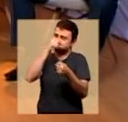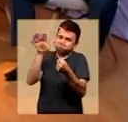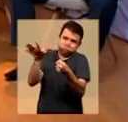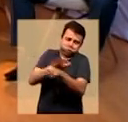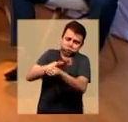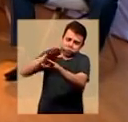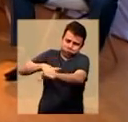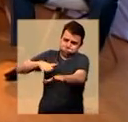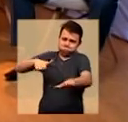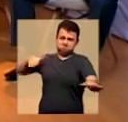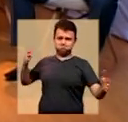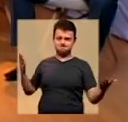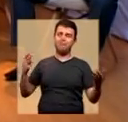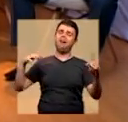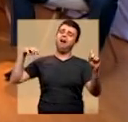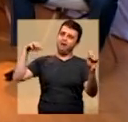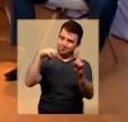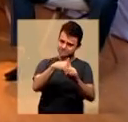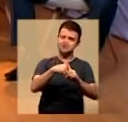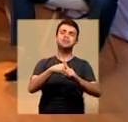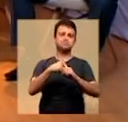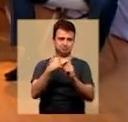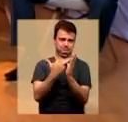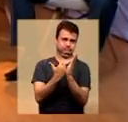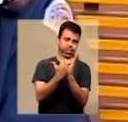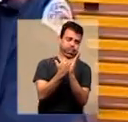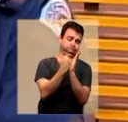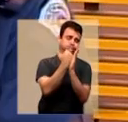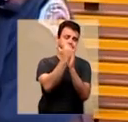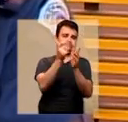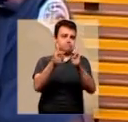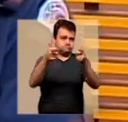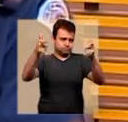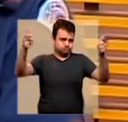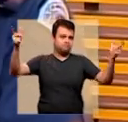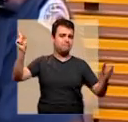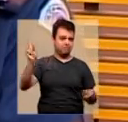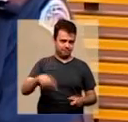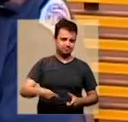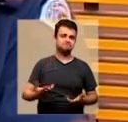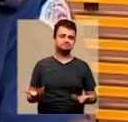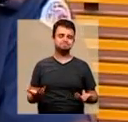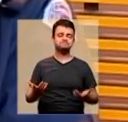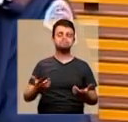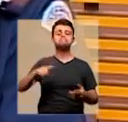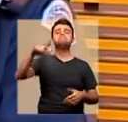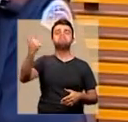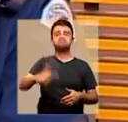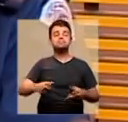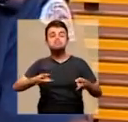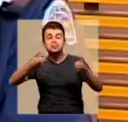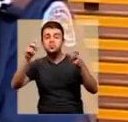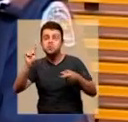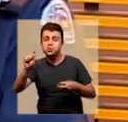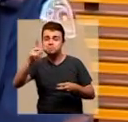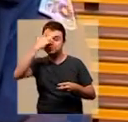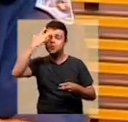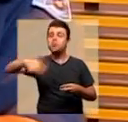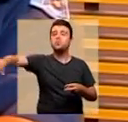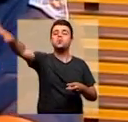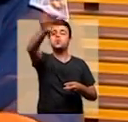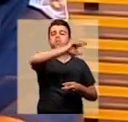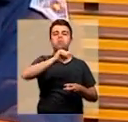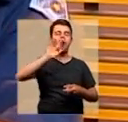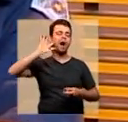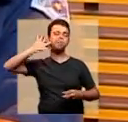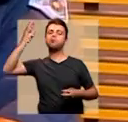Então, infelizmente, o número de acidentes em avenidas ele tem aumentado significativamente. E a gente percebe que agora a tendência é